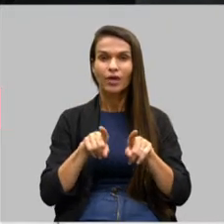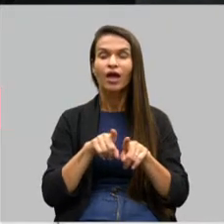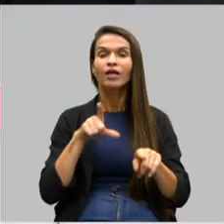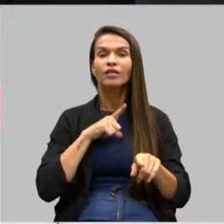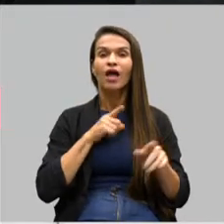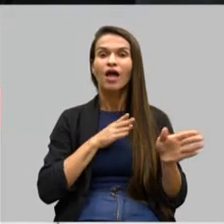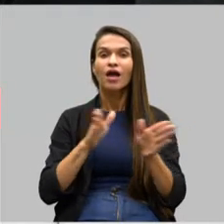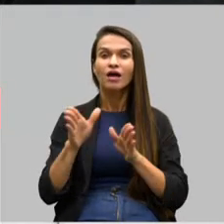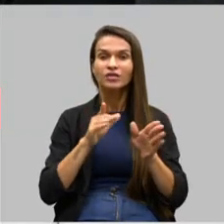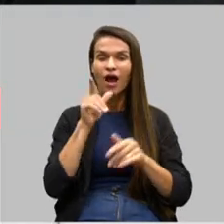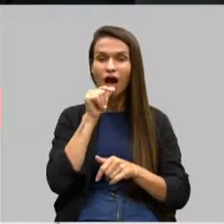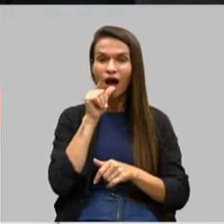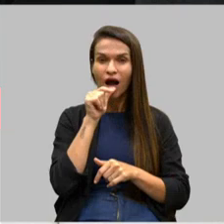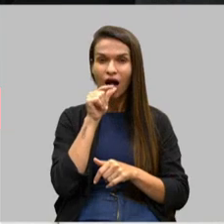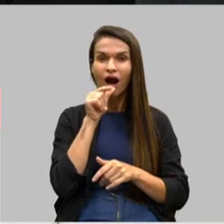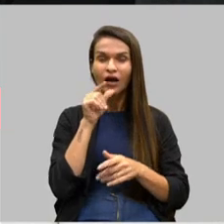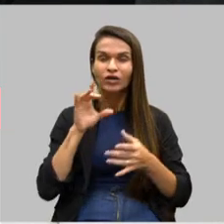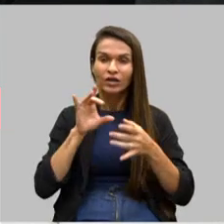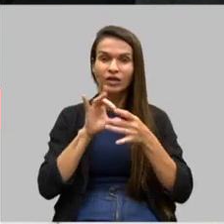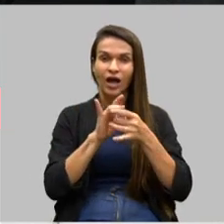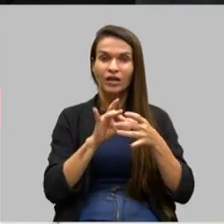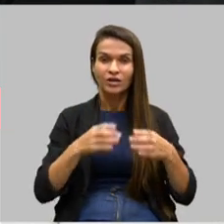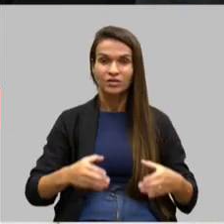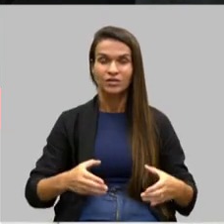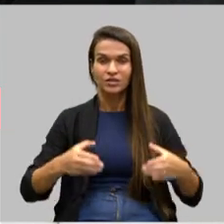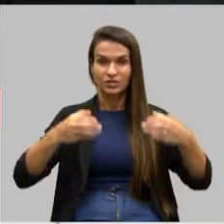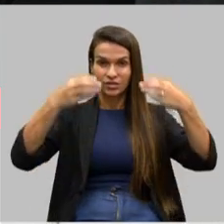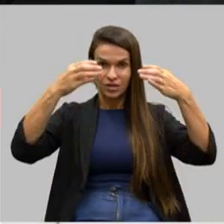à água por meio dessas cisternas.